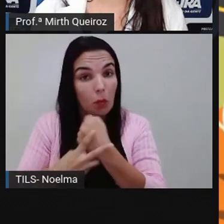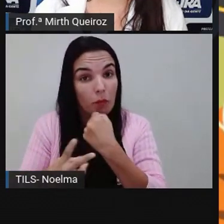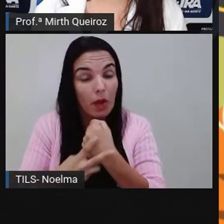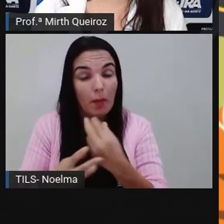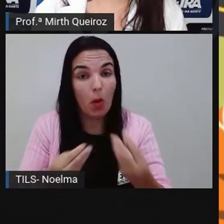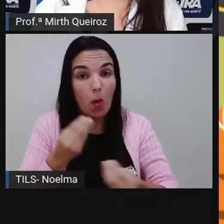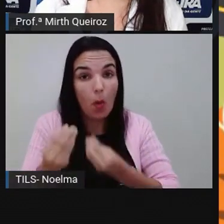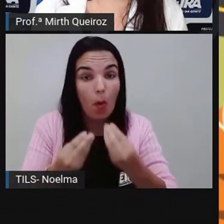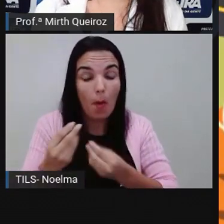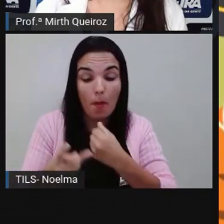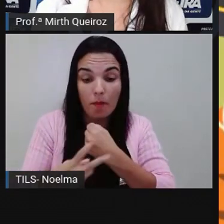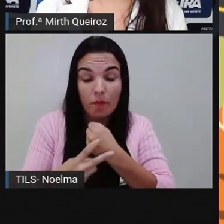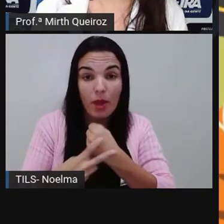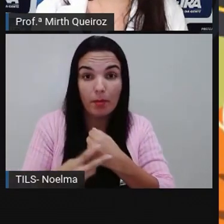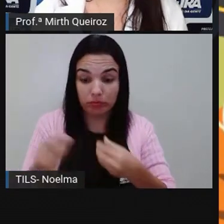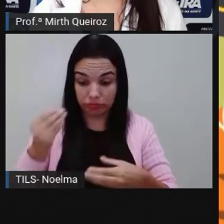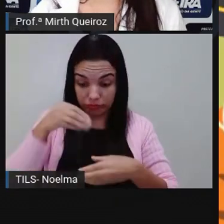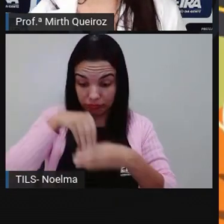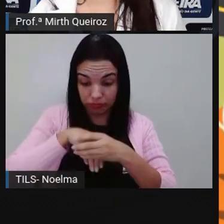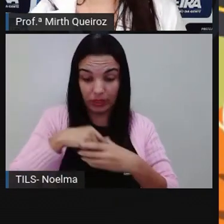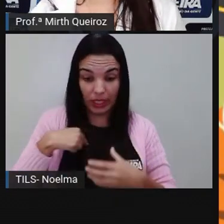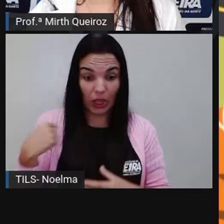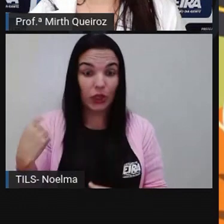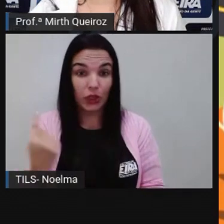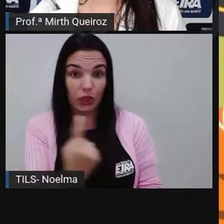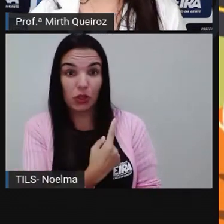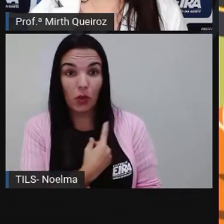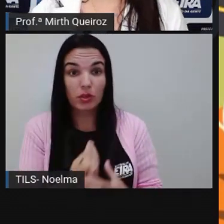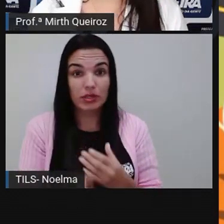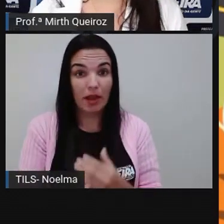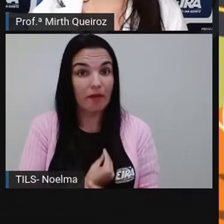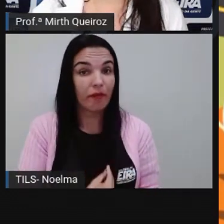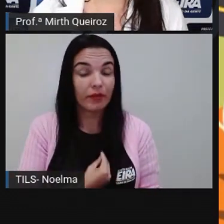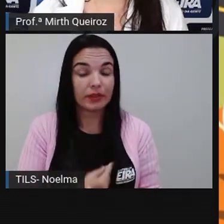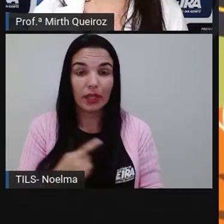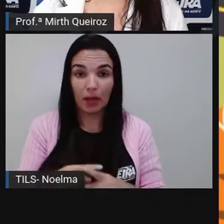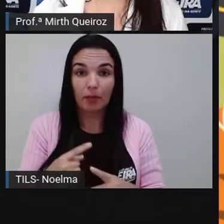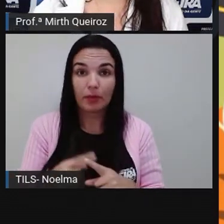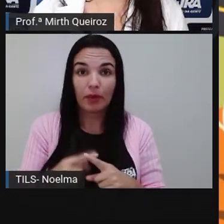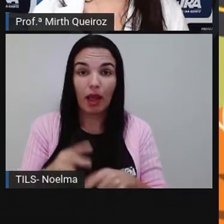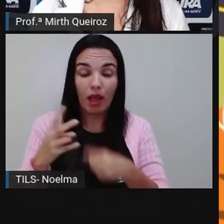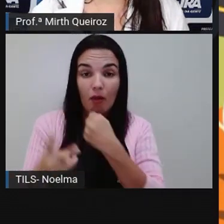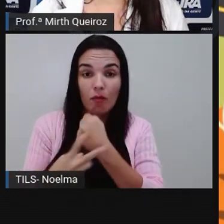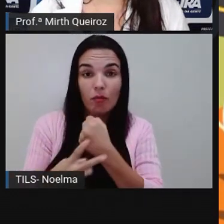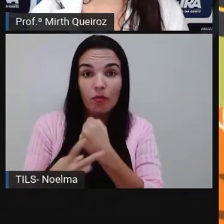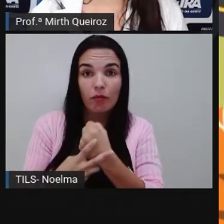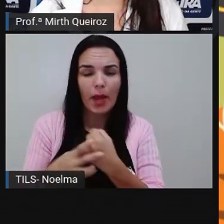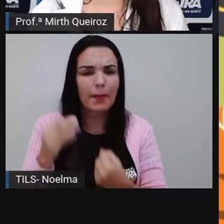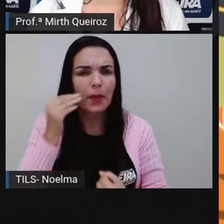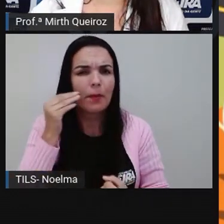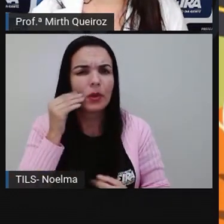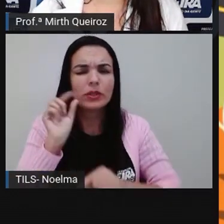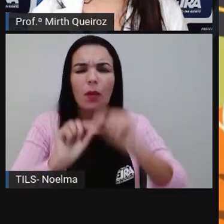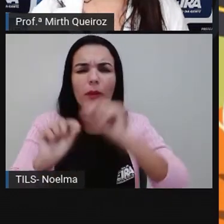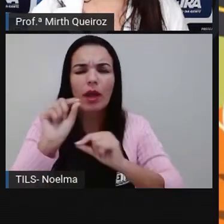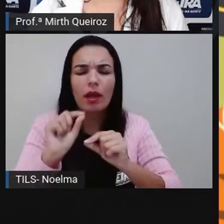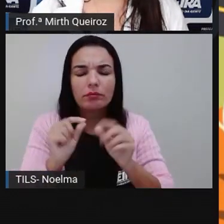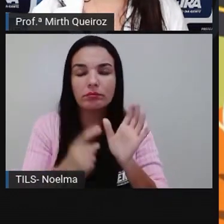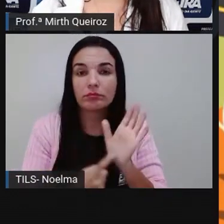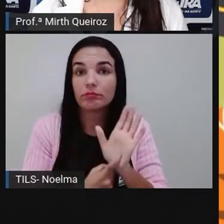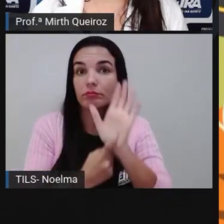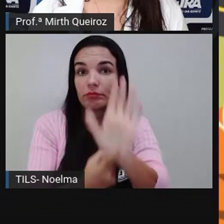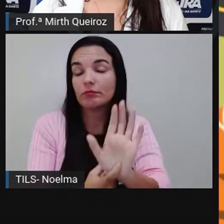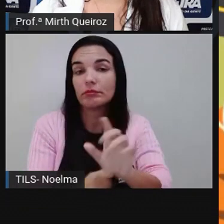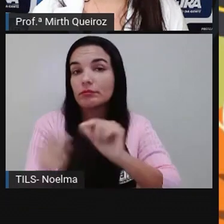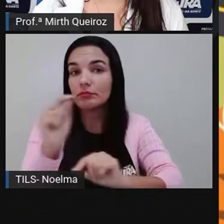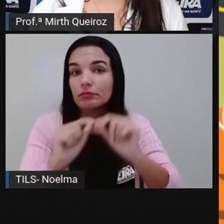da nossa vida, tanto de forma negativa quanto de forma positiva. O verbo aí que vai indicar uma ação, certo? As